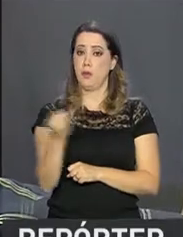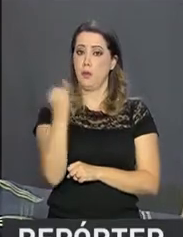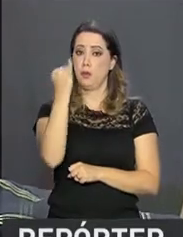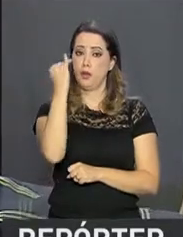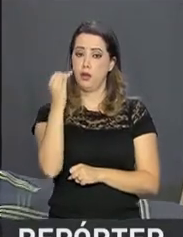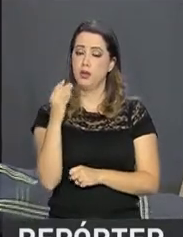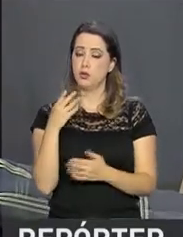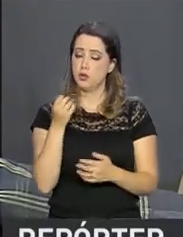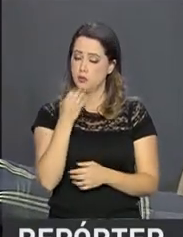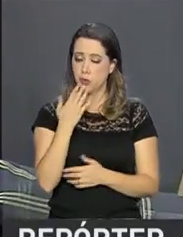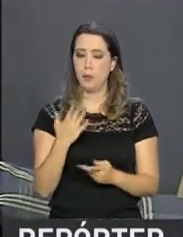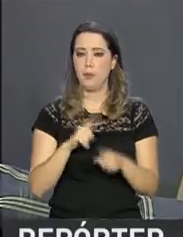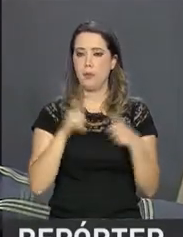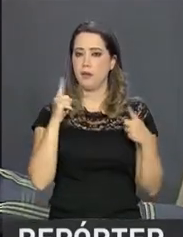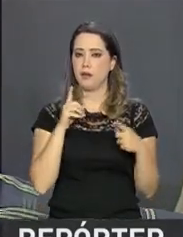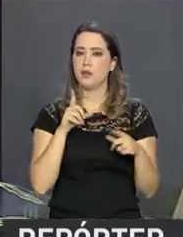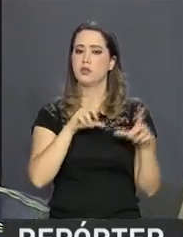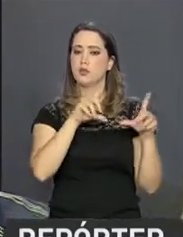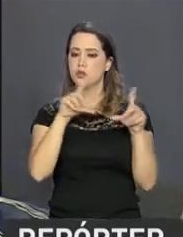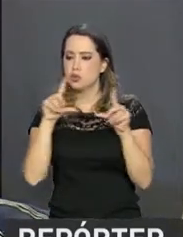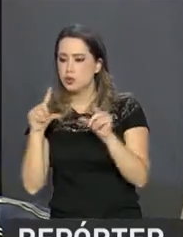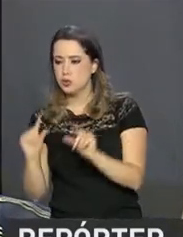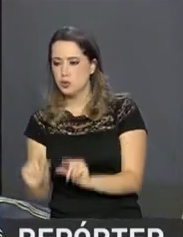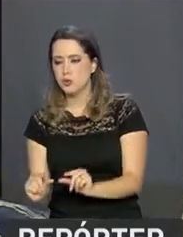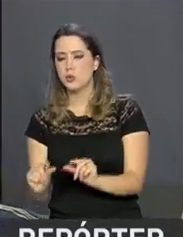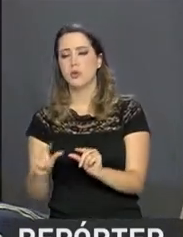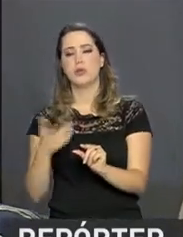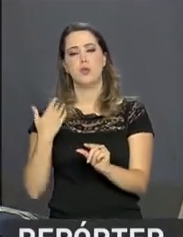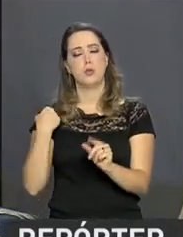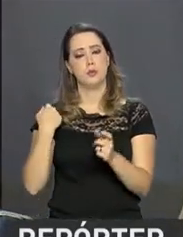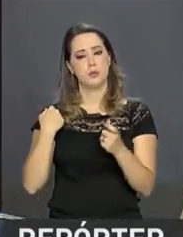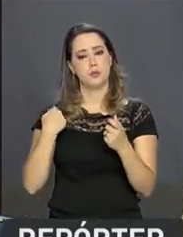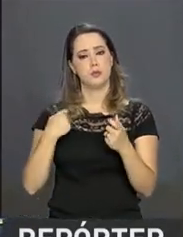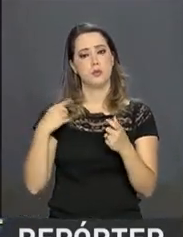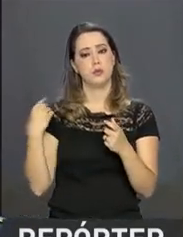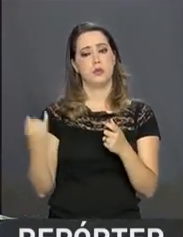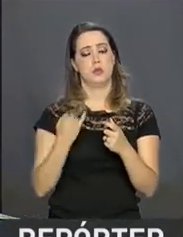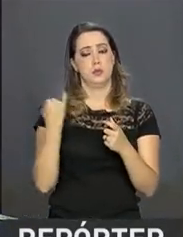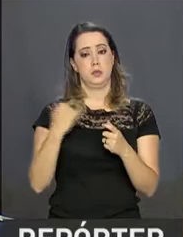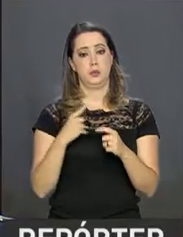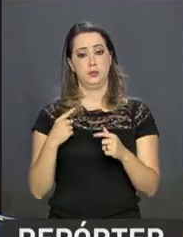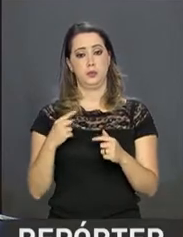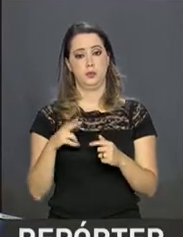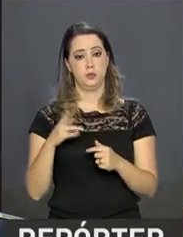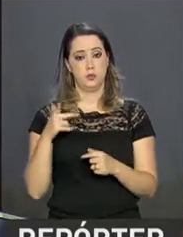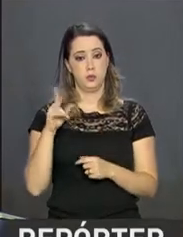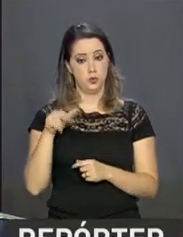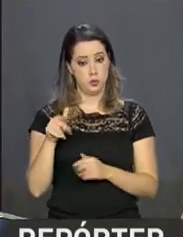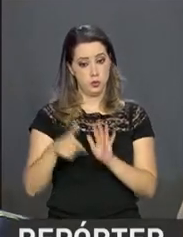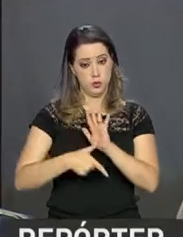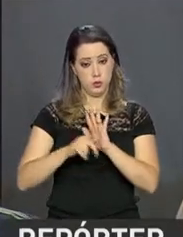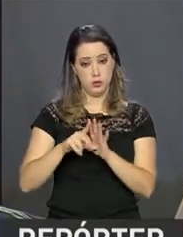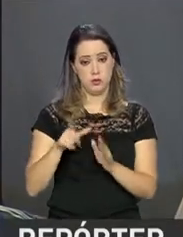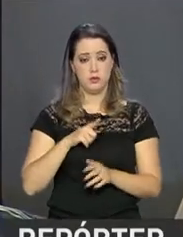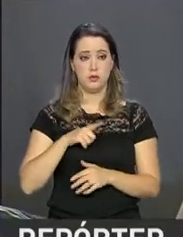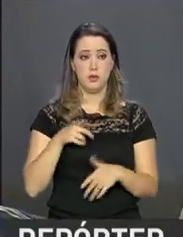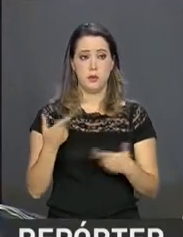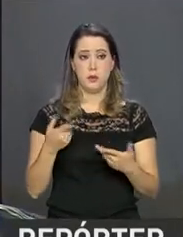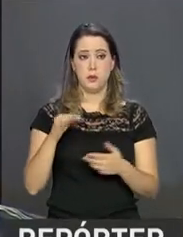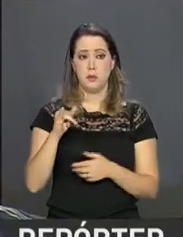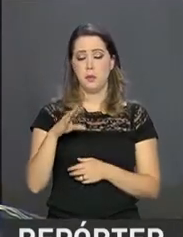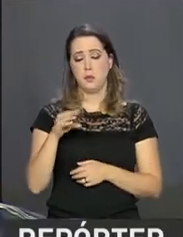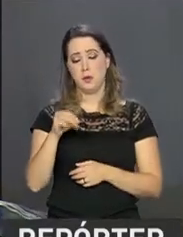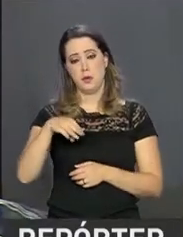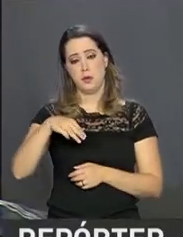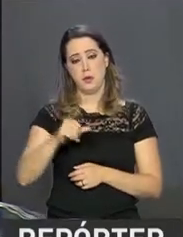muito expressivos de quedas muito especiais precisas quedas históricas nunca alcançadas antes para o bioma do